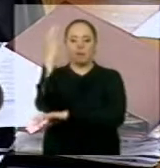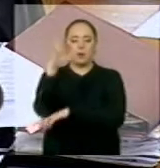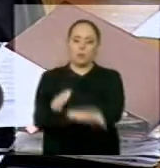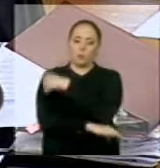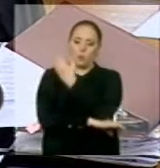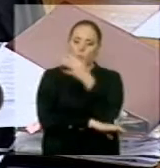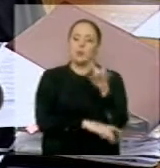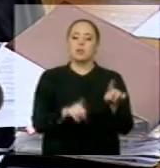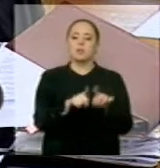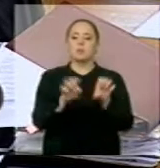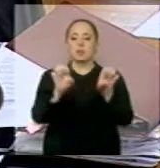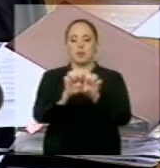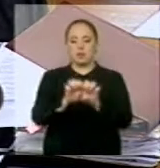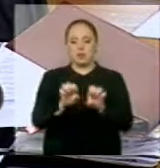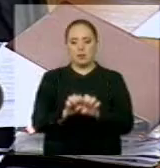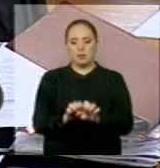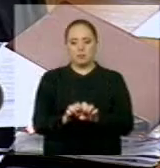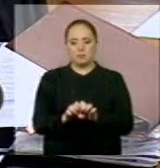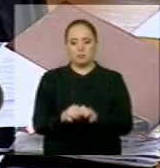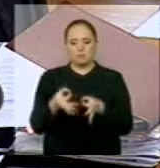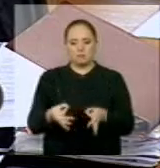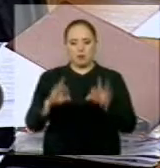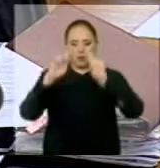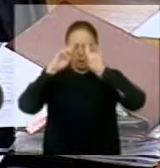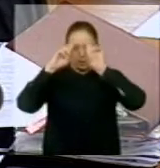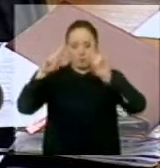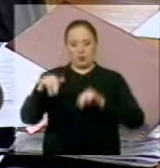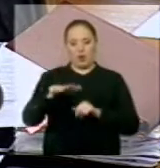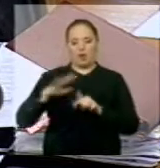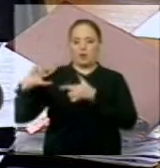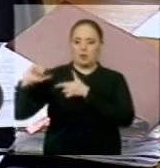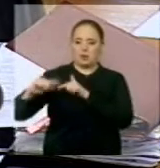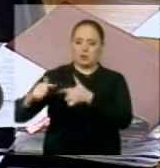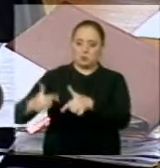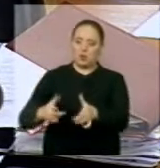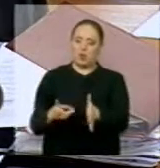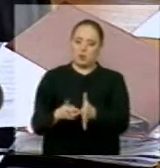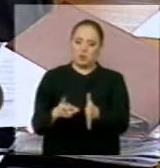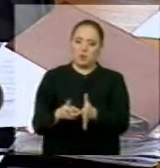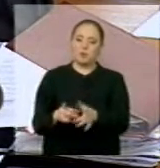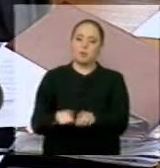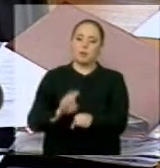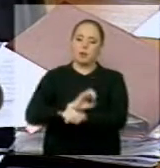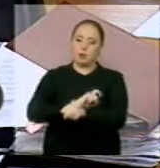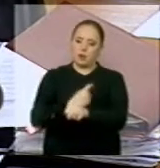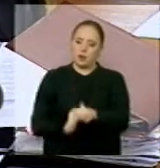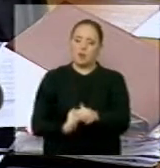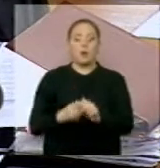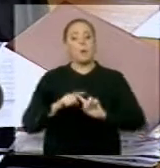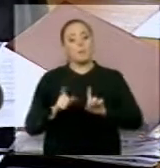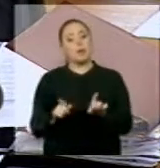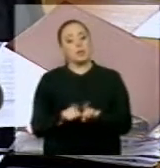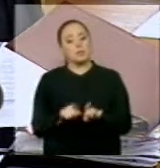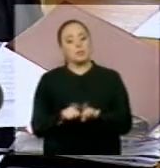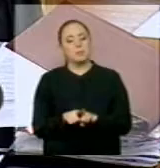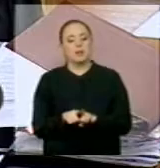necessidade absoluta de respeito às áreas tradicionais indígenas e quilombolas, mas também